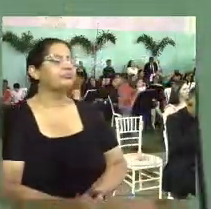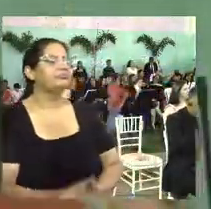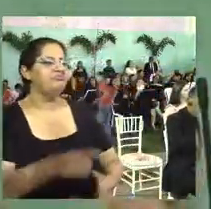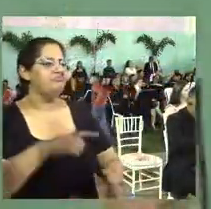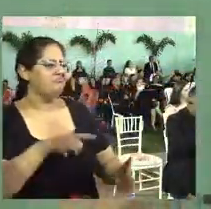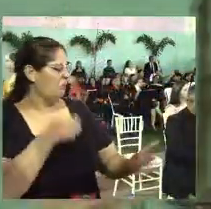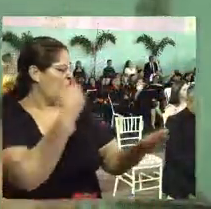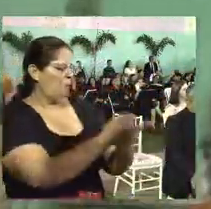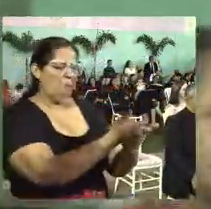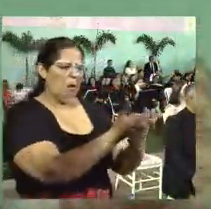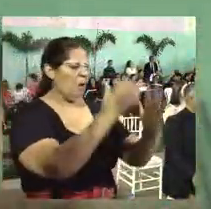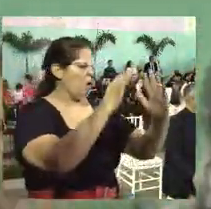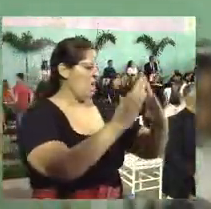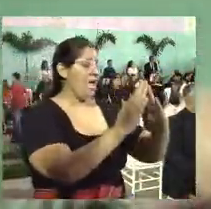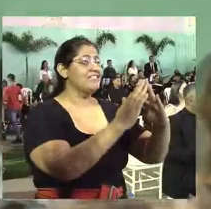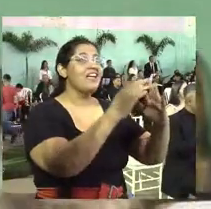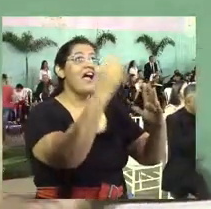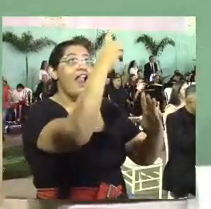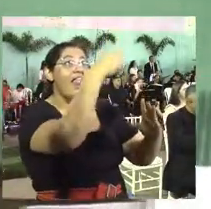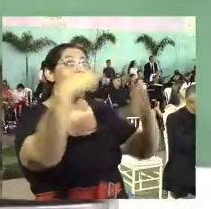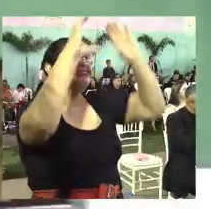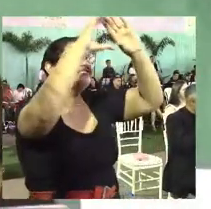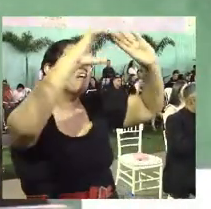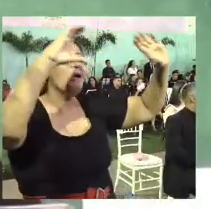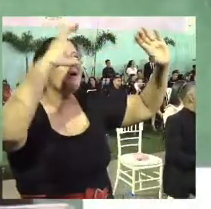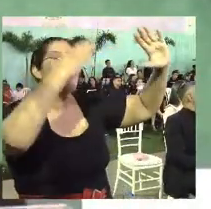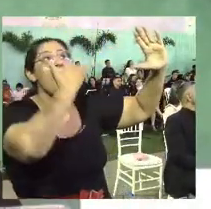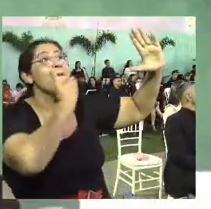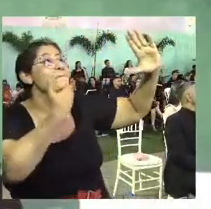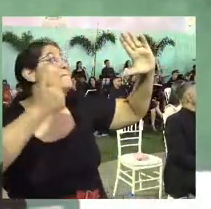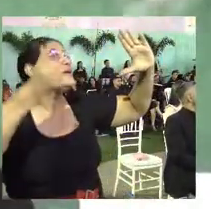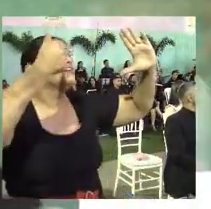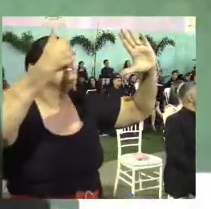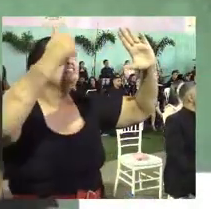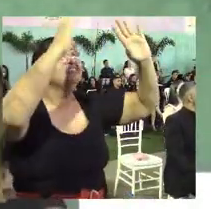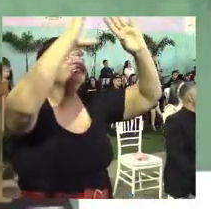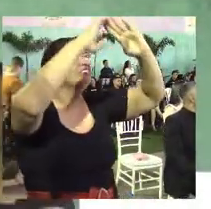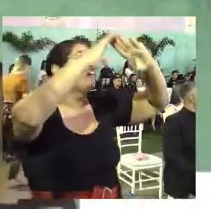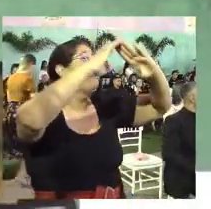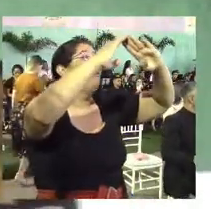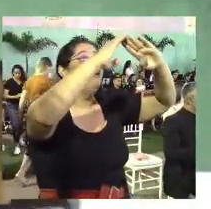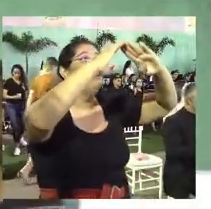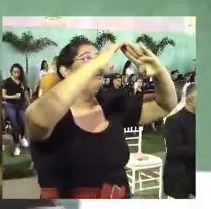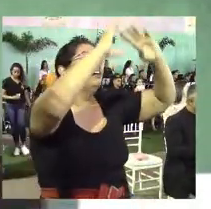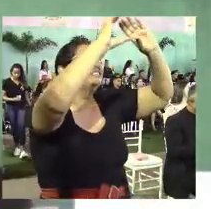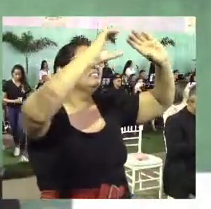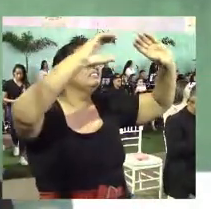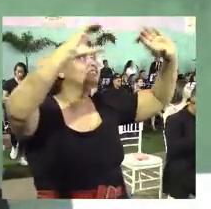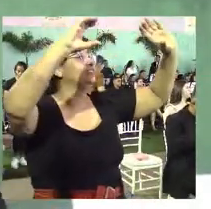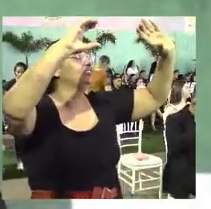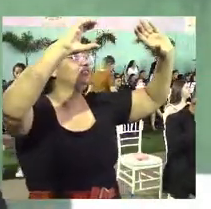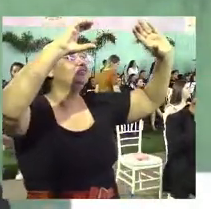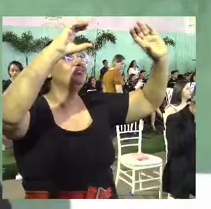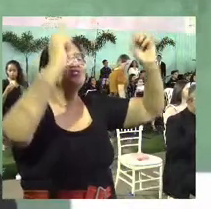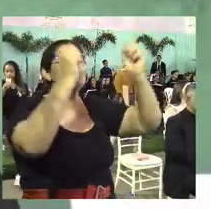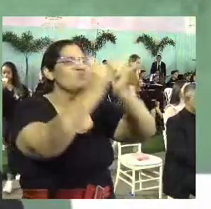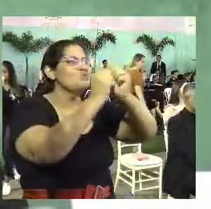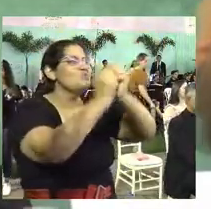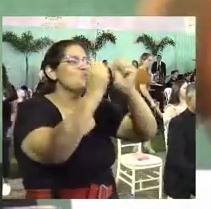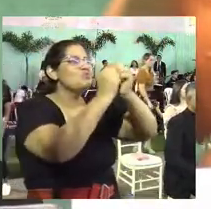porque você vai ter a melhor casa quantas pessoas pastor chegou até aqui com o aluguel atrasado